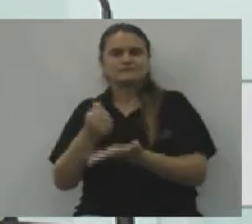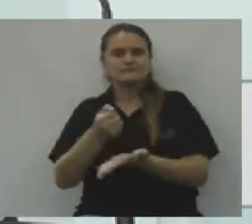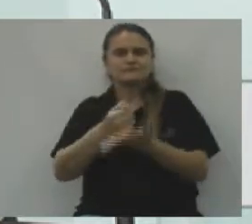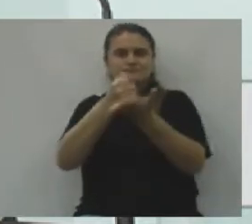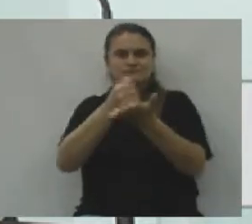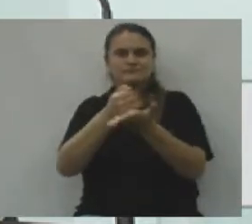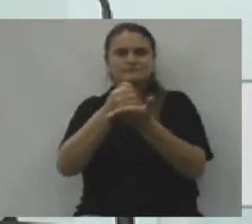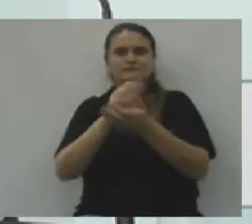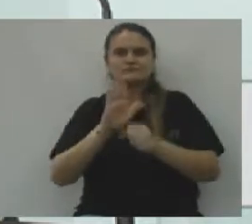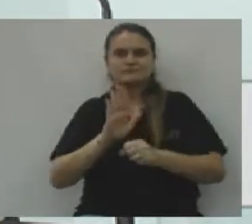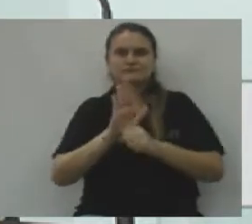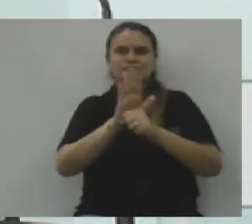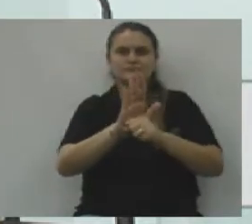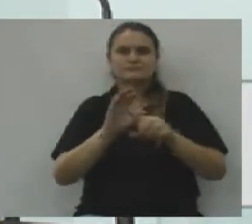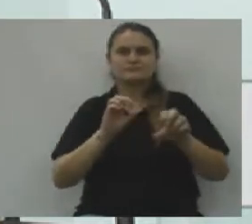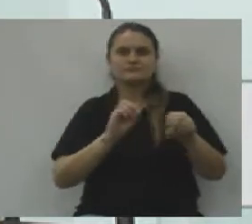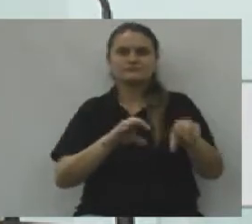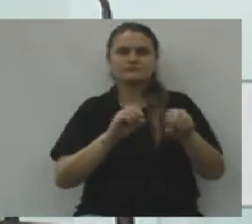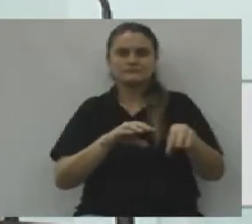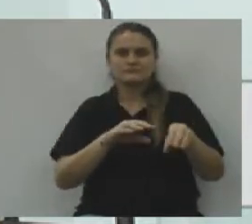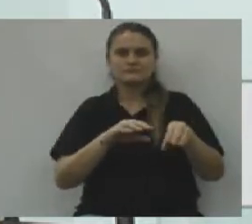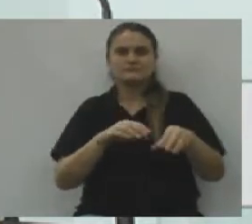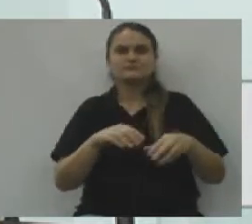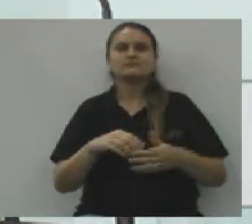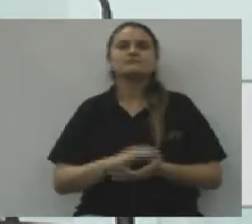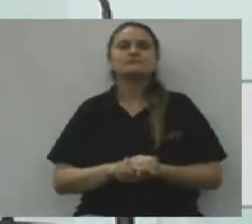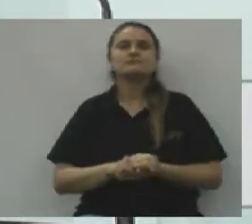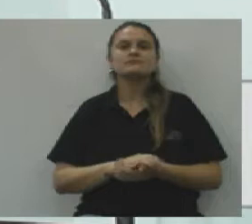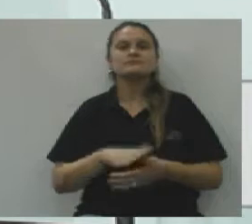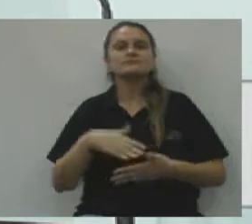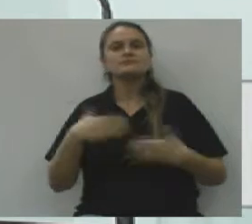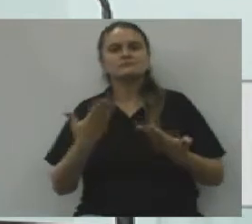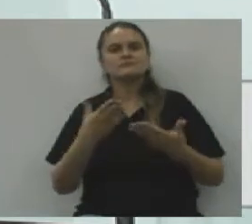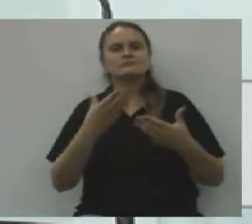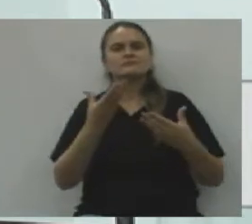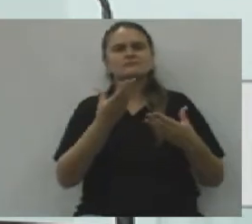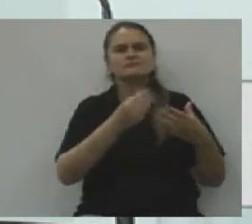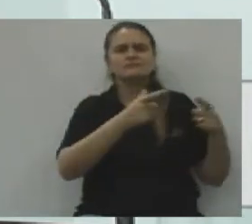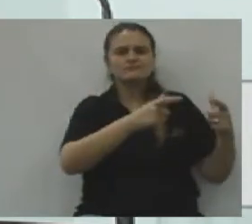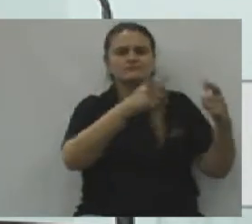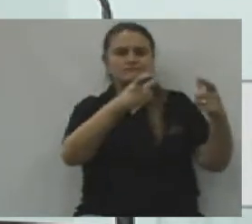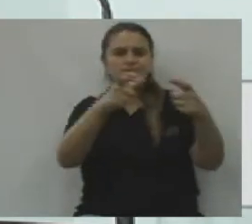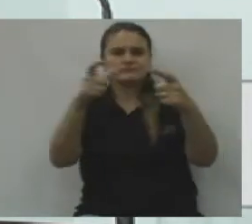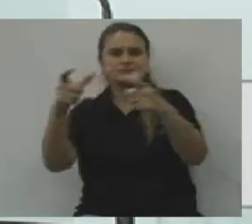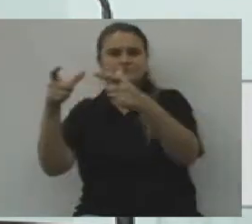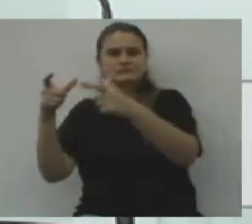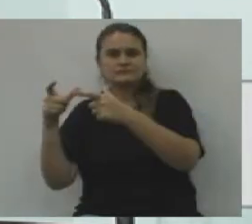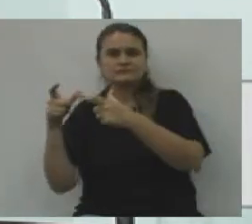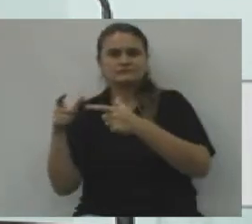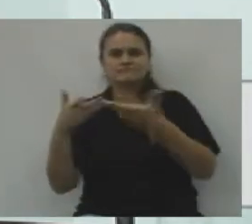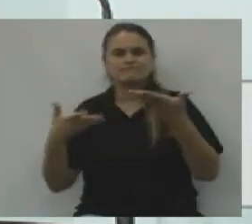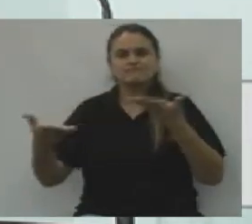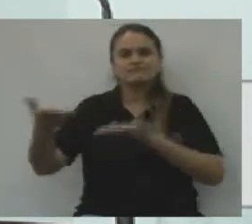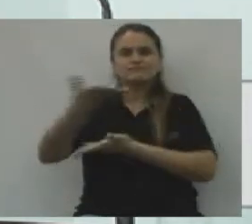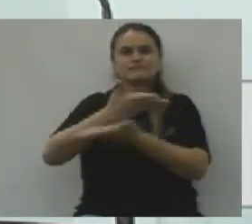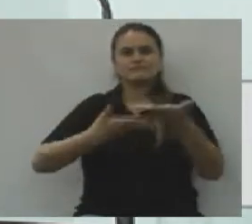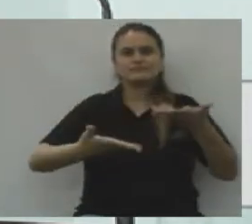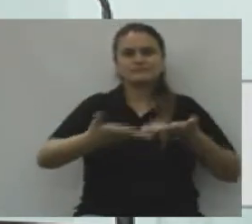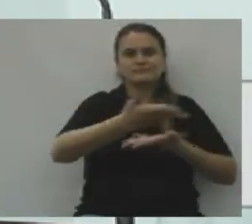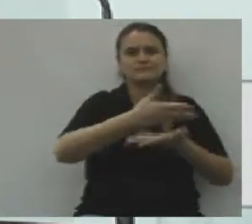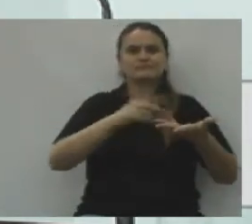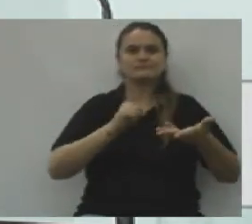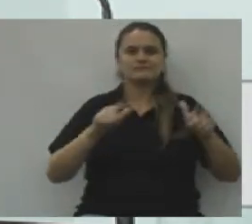em prol da educação, aonde muitas entidades foram arroladas e são